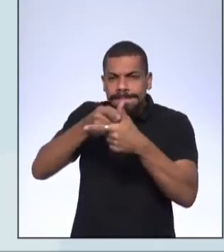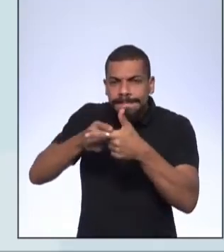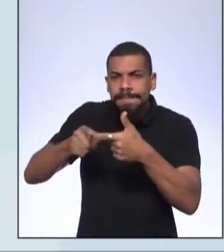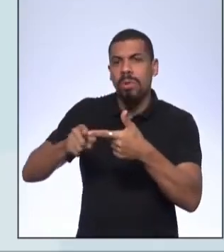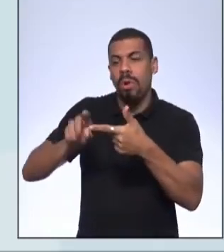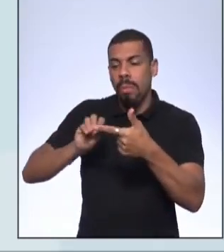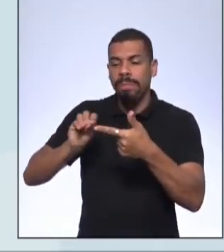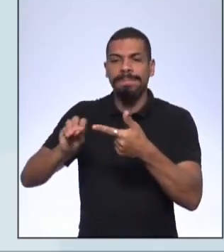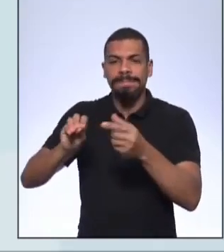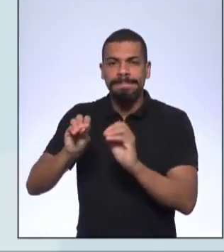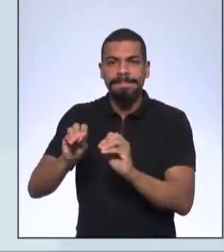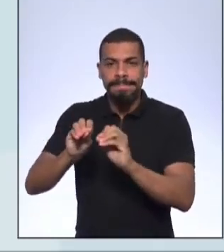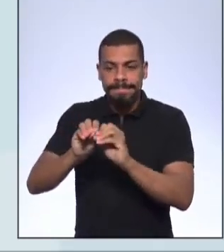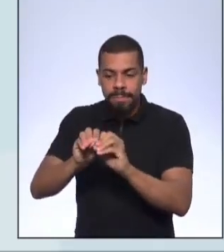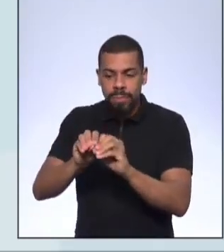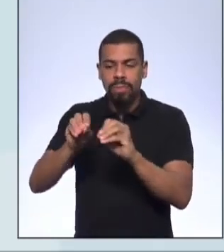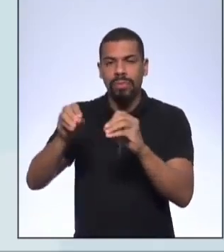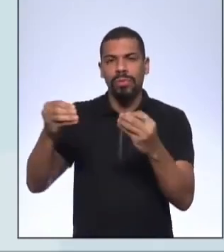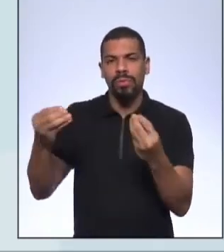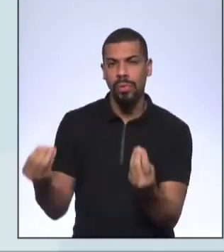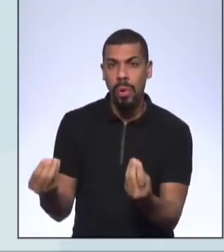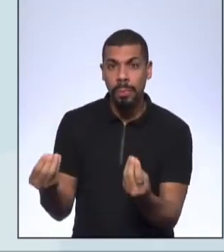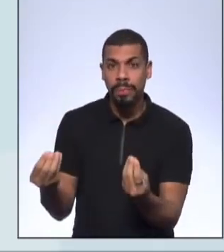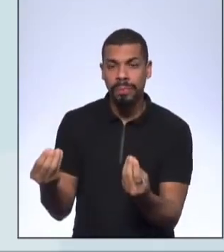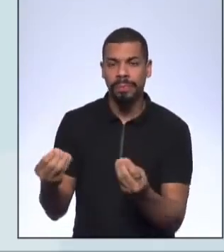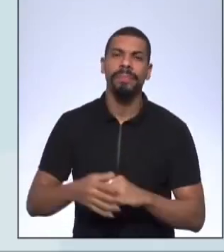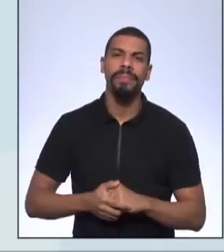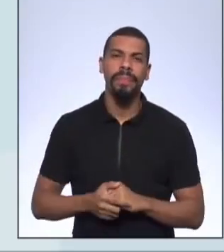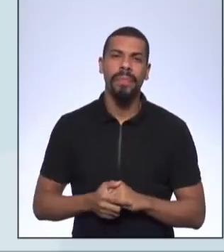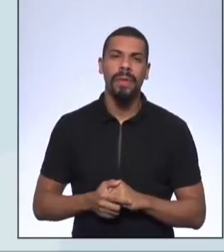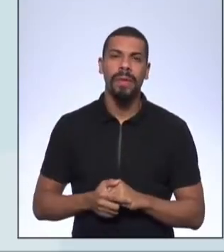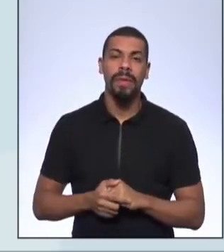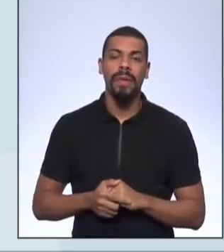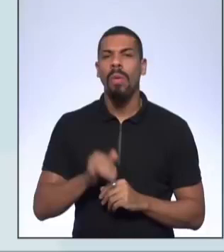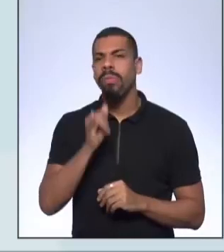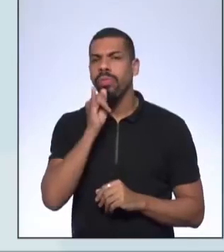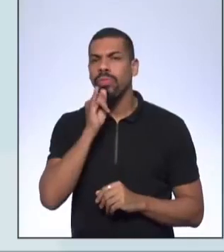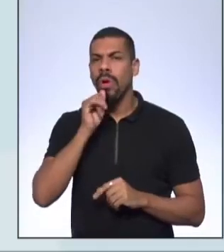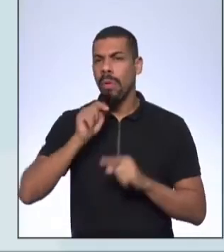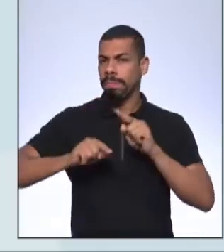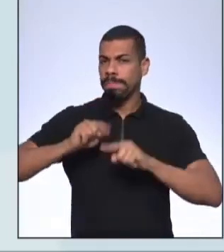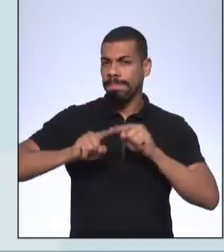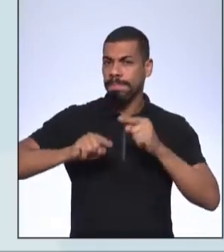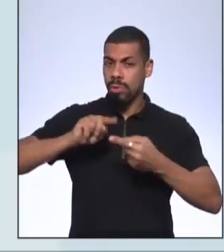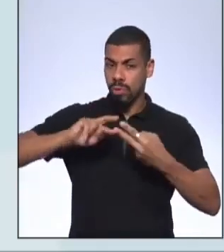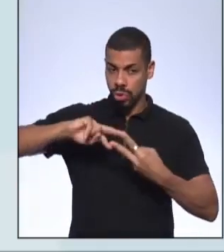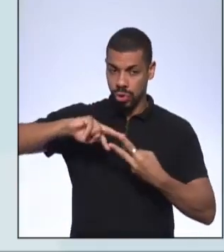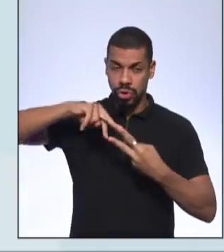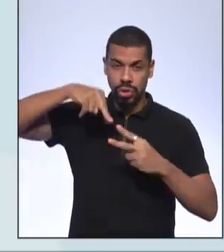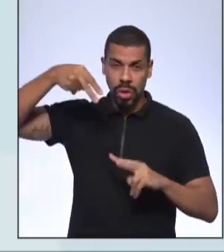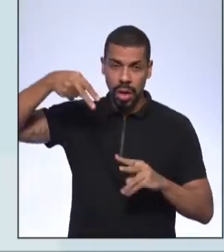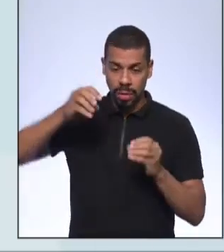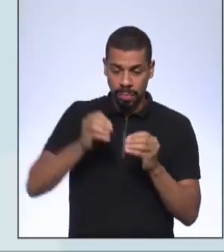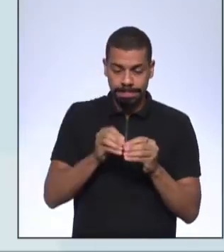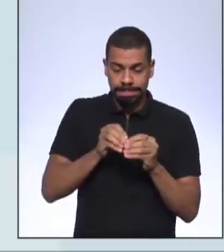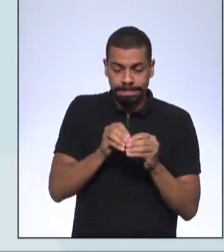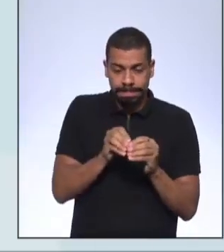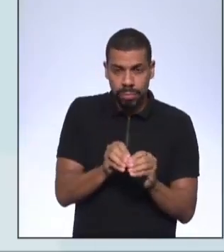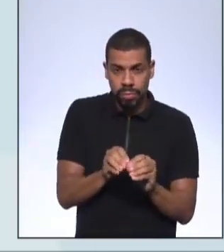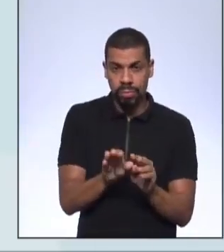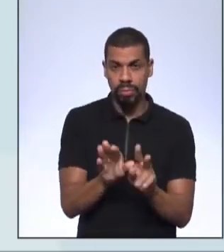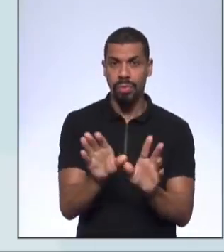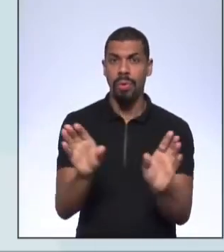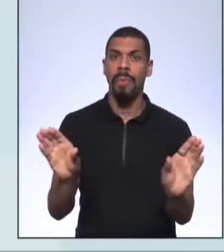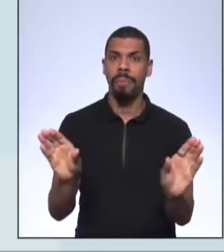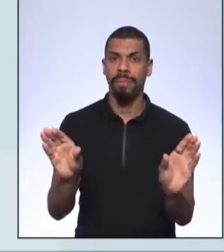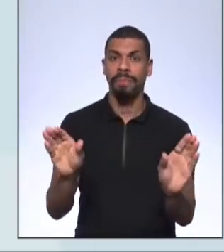sofre a duplicação do seu material genético. Tá? Então, o material genético da célula ele vai ser duplicado, de tal